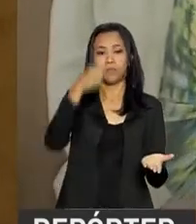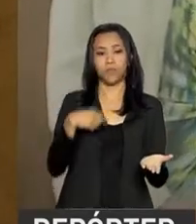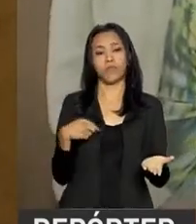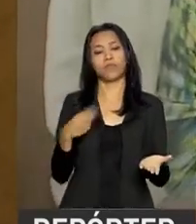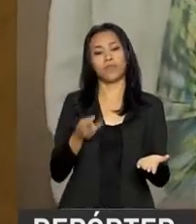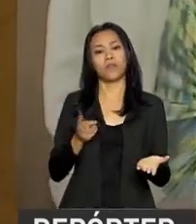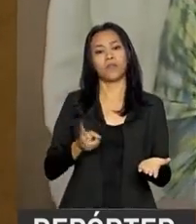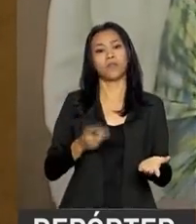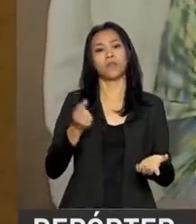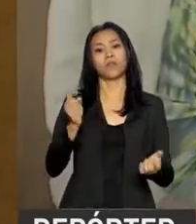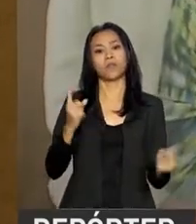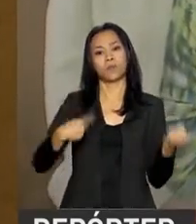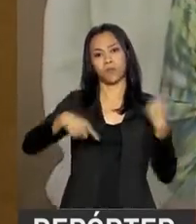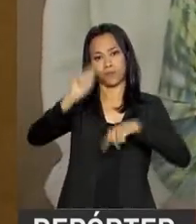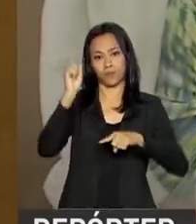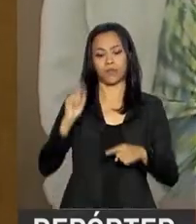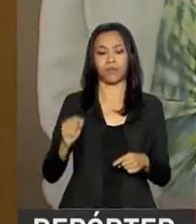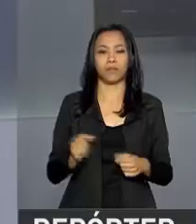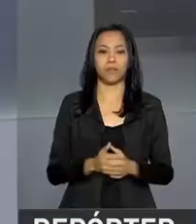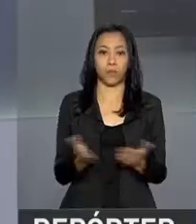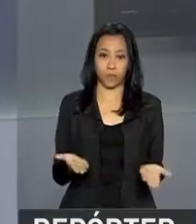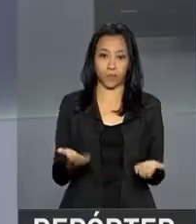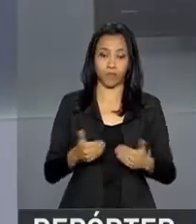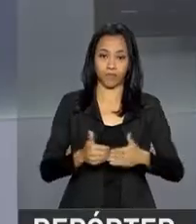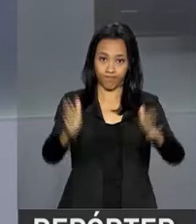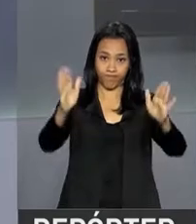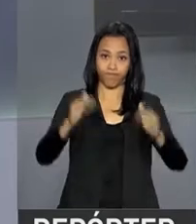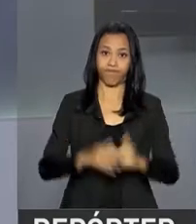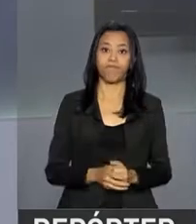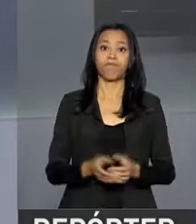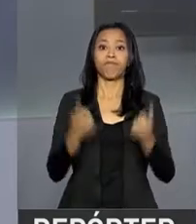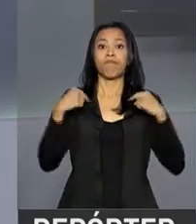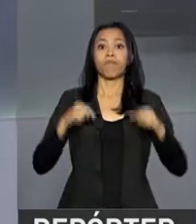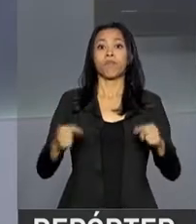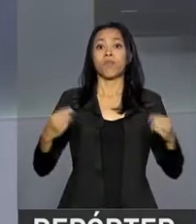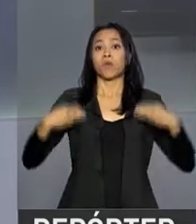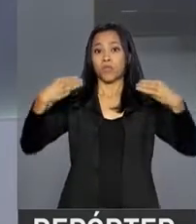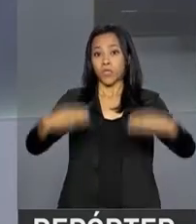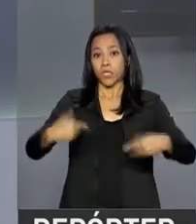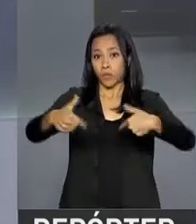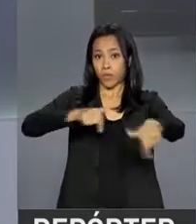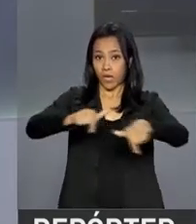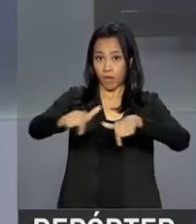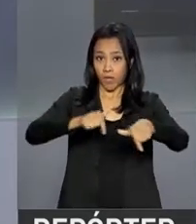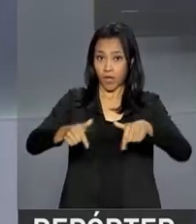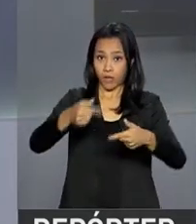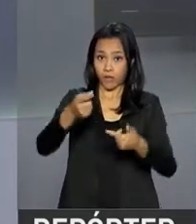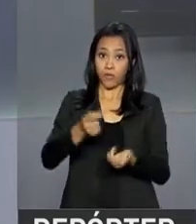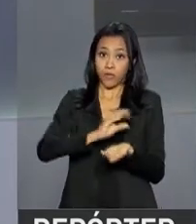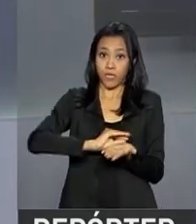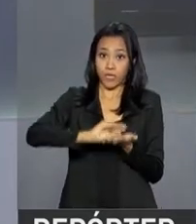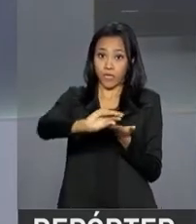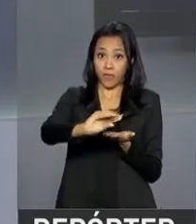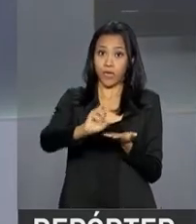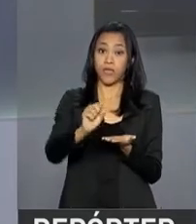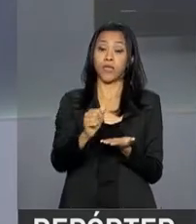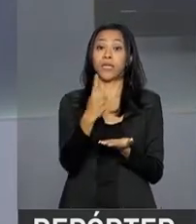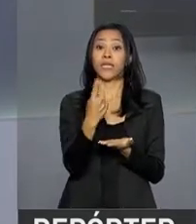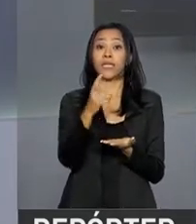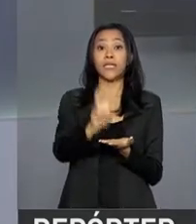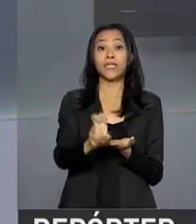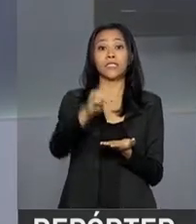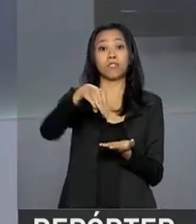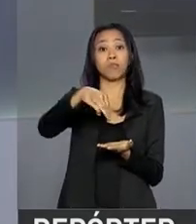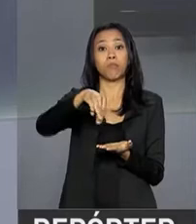ter o mesmo sucesso a partir de hoje o ministério do trabalho libera a partir de 15 de março o pagamento do abono